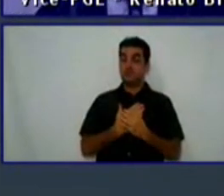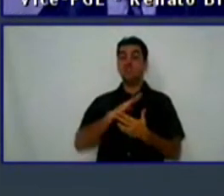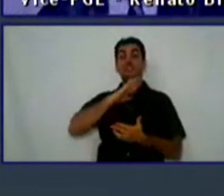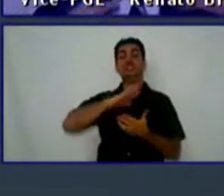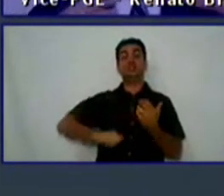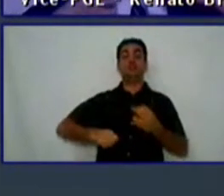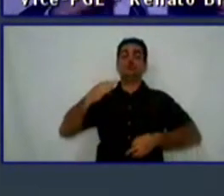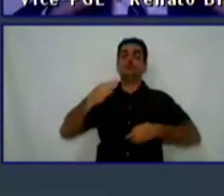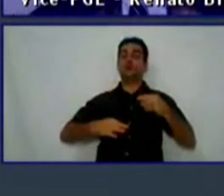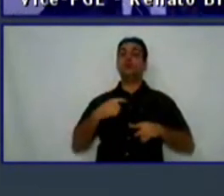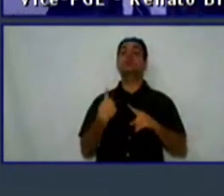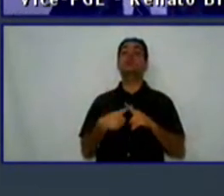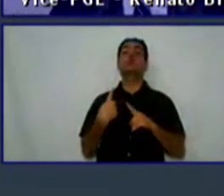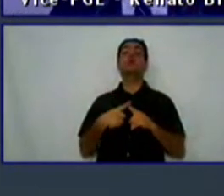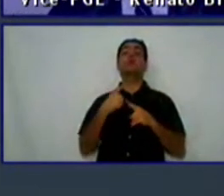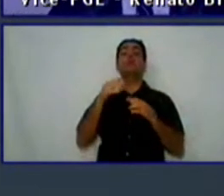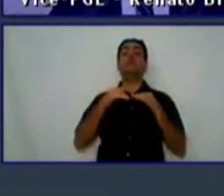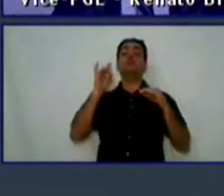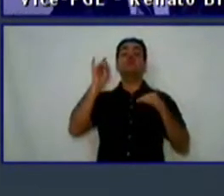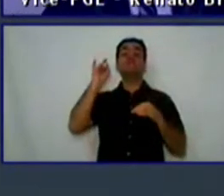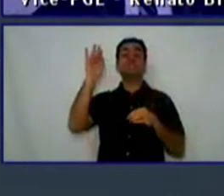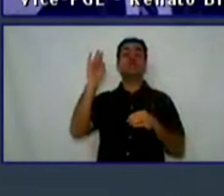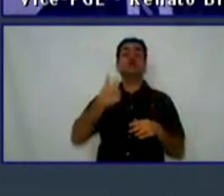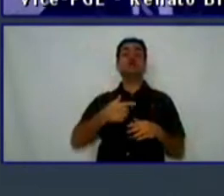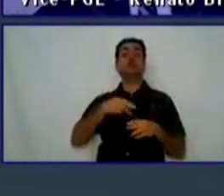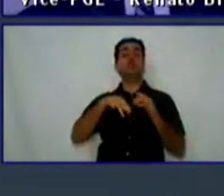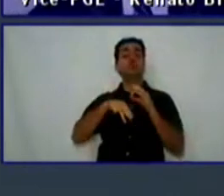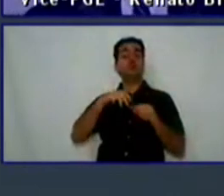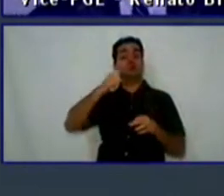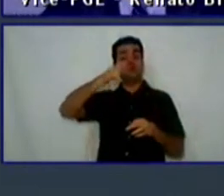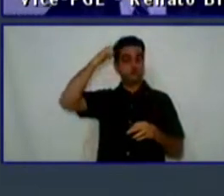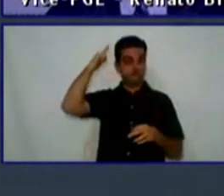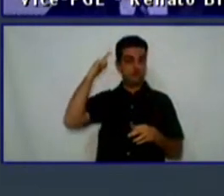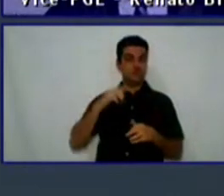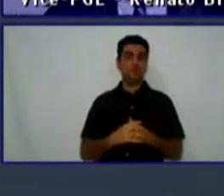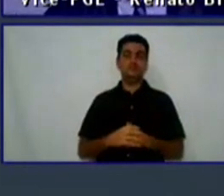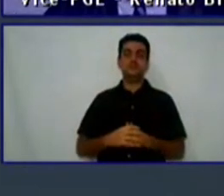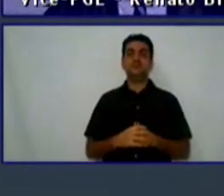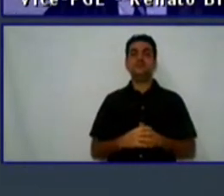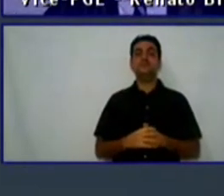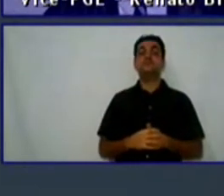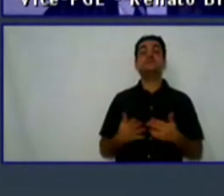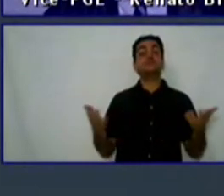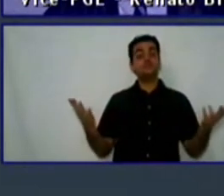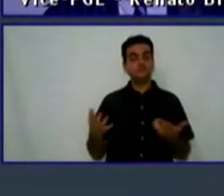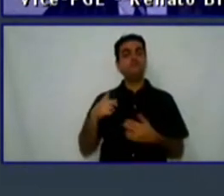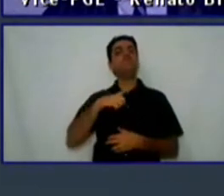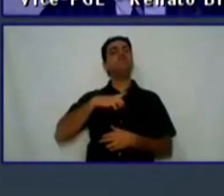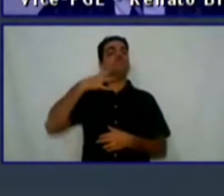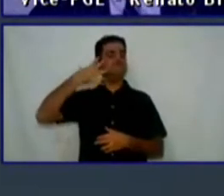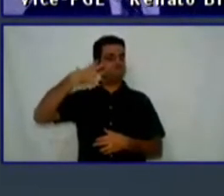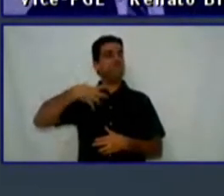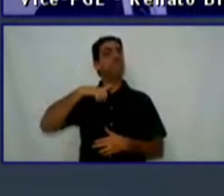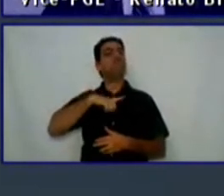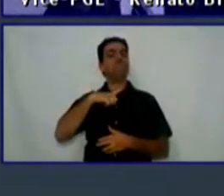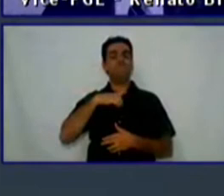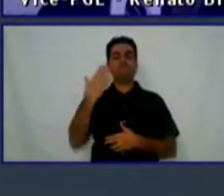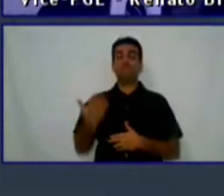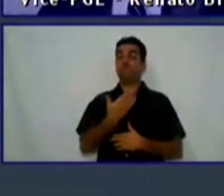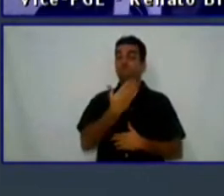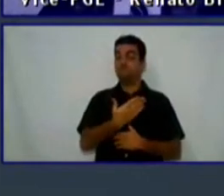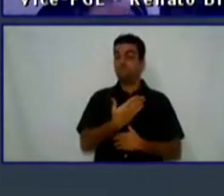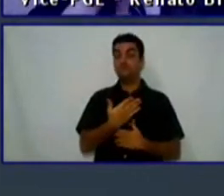de julgamento por pedido de destaque formulado pelo ministro Alexandre de Moraes. Haverá sustentação oral.